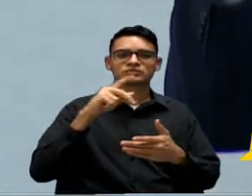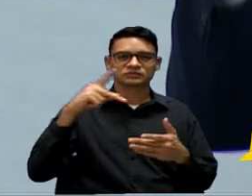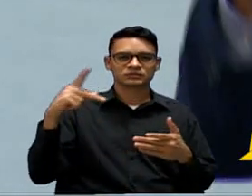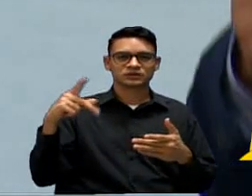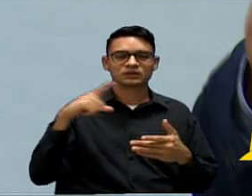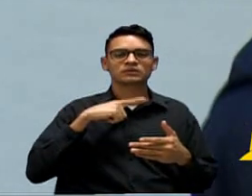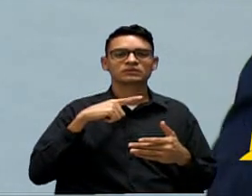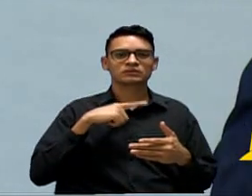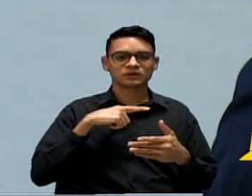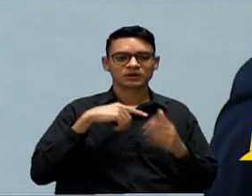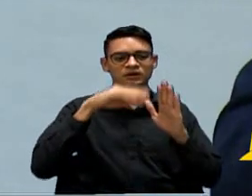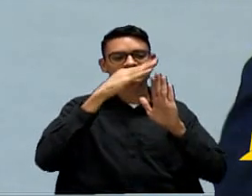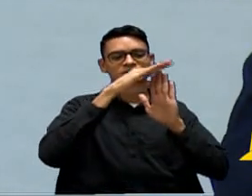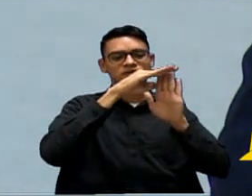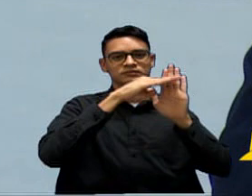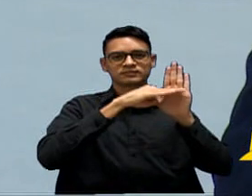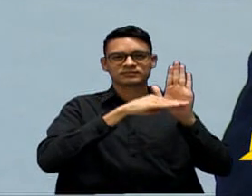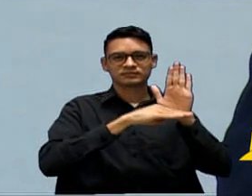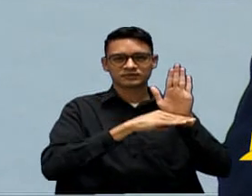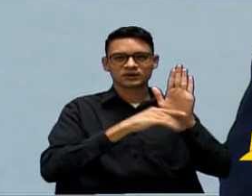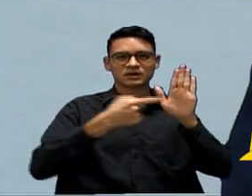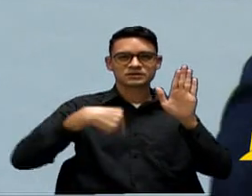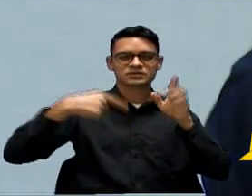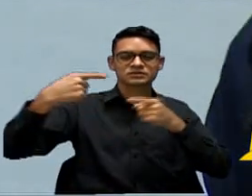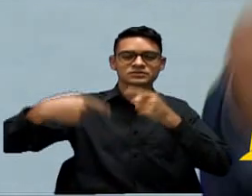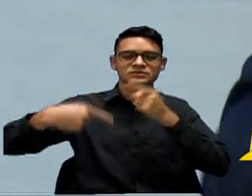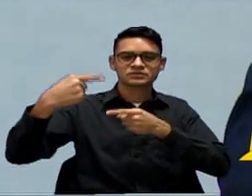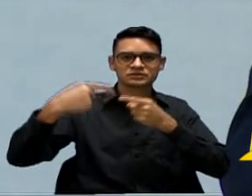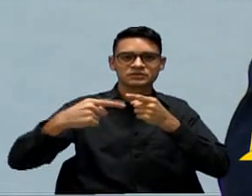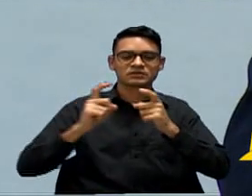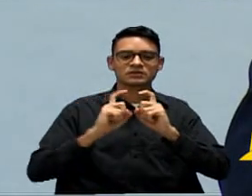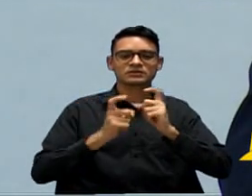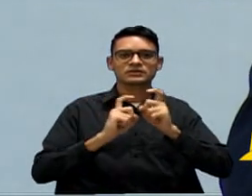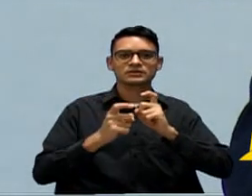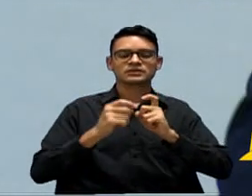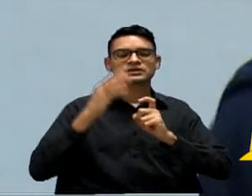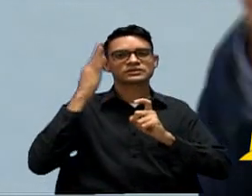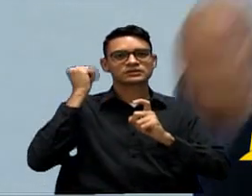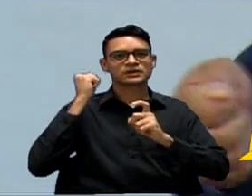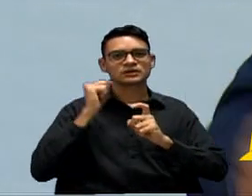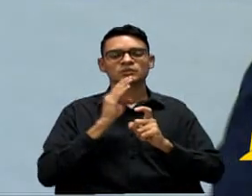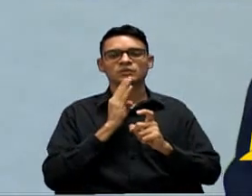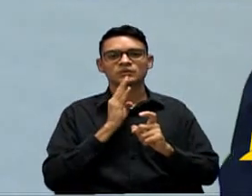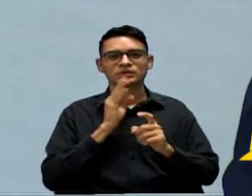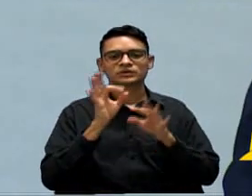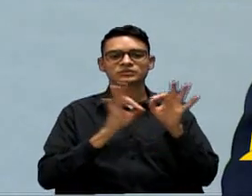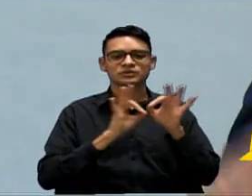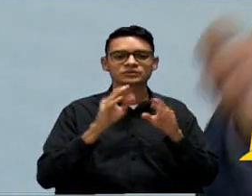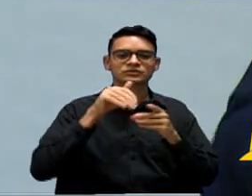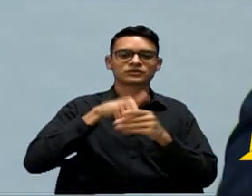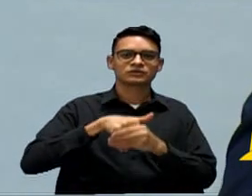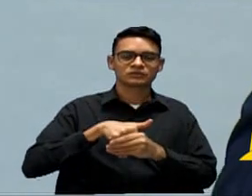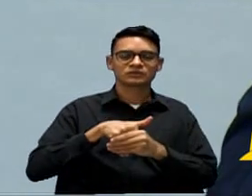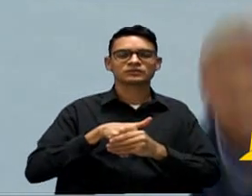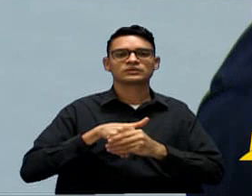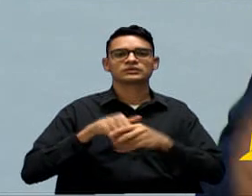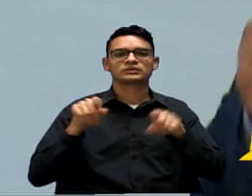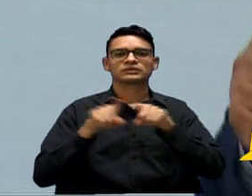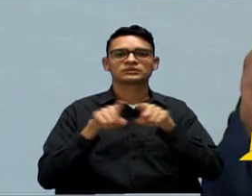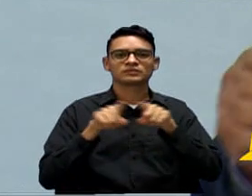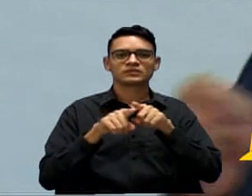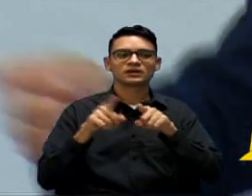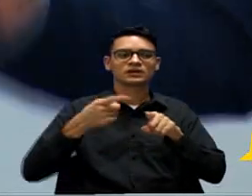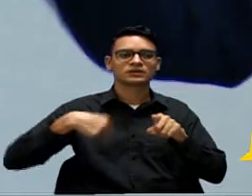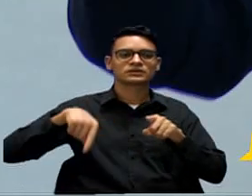consegue ter a pauta inteirinha da discussão da sessão para você estar ali conhecendo o projeto, poder votar pelo projeto. Então, quer dizer, ninguém de